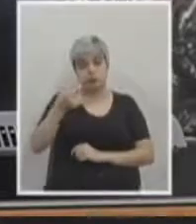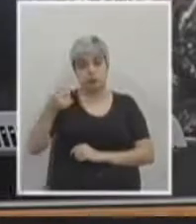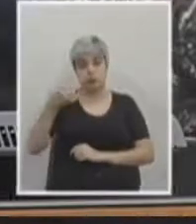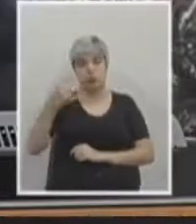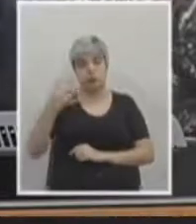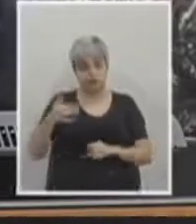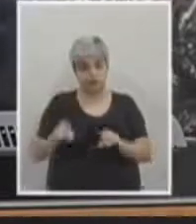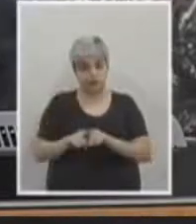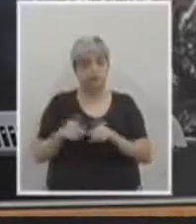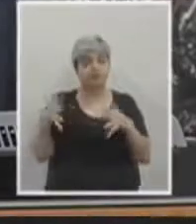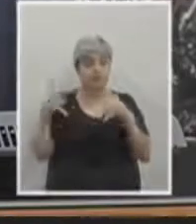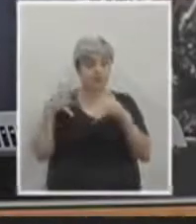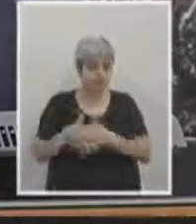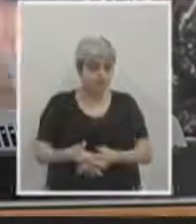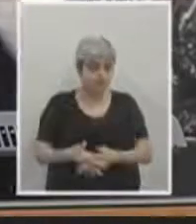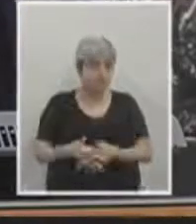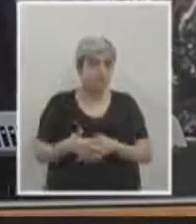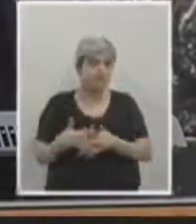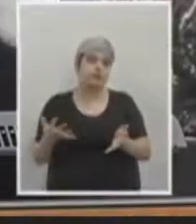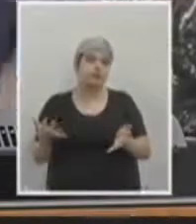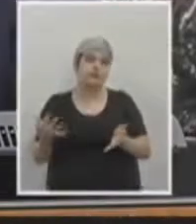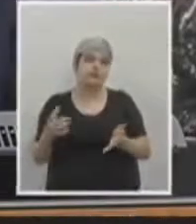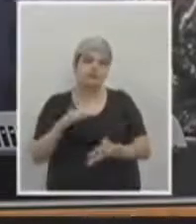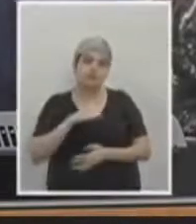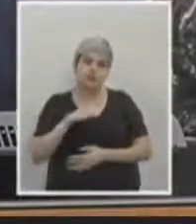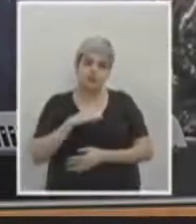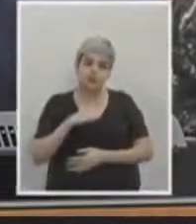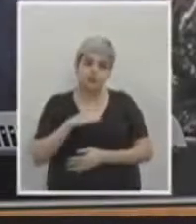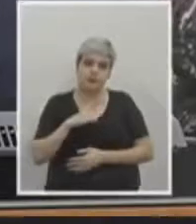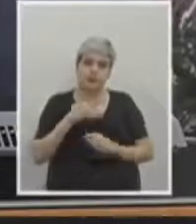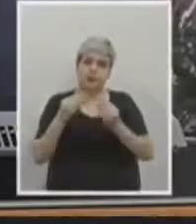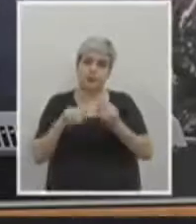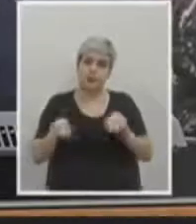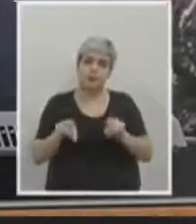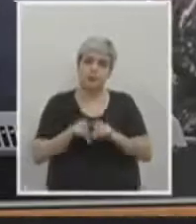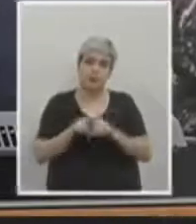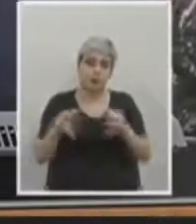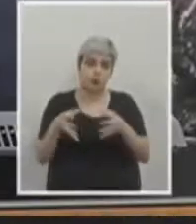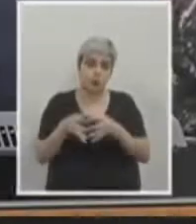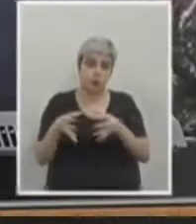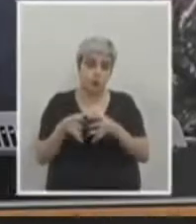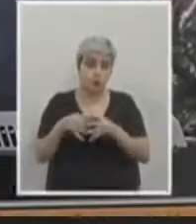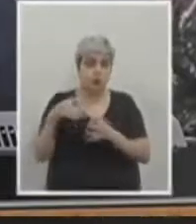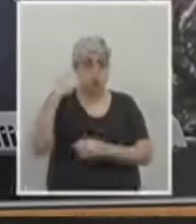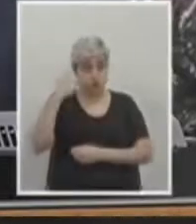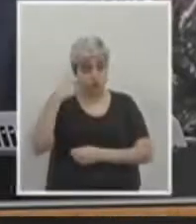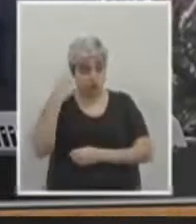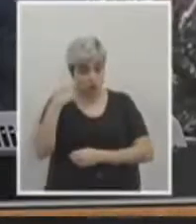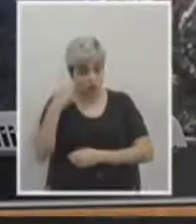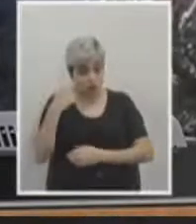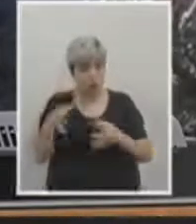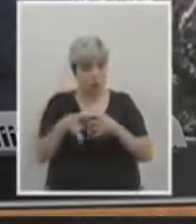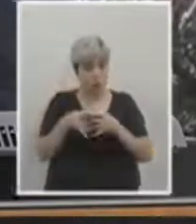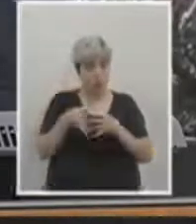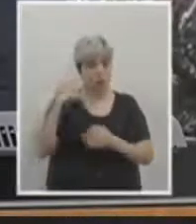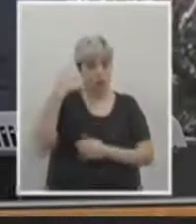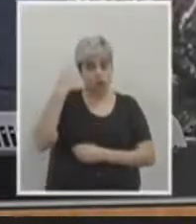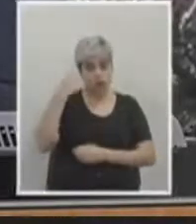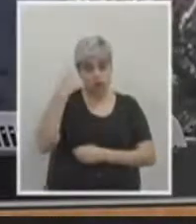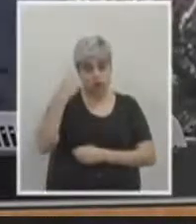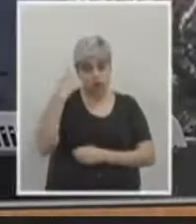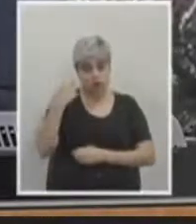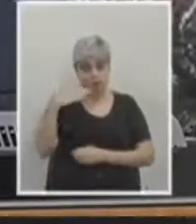Também ali, o Sindiut recorreu a um grupo de advogados. Então, um grupo de advogados